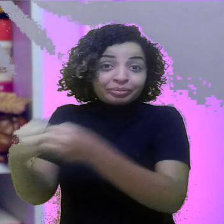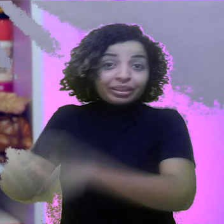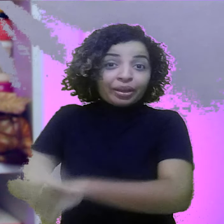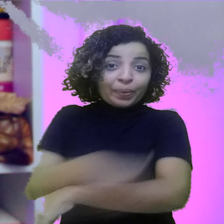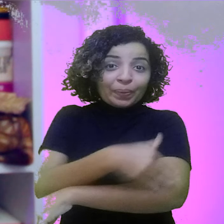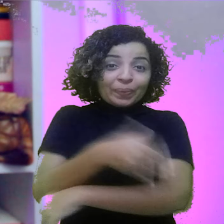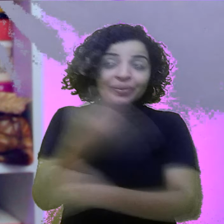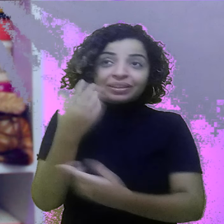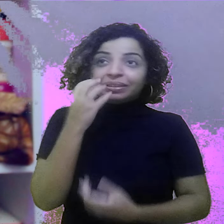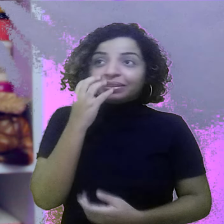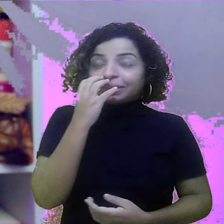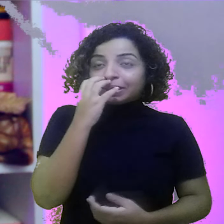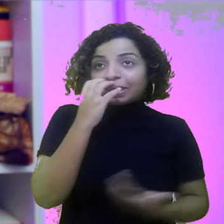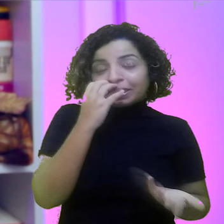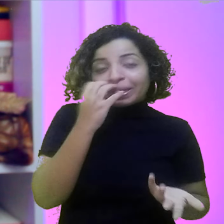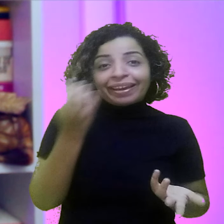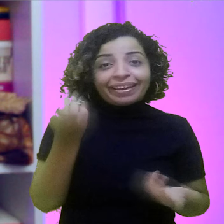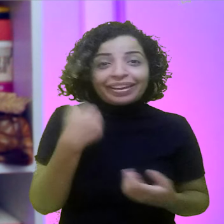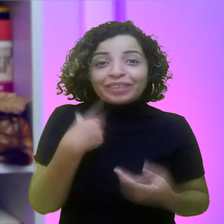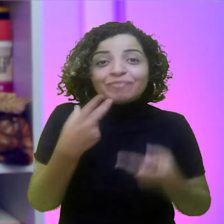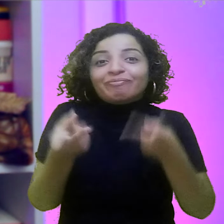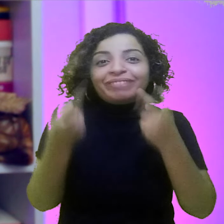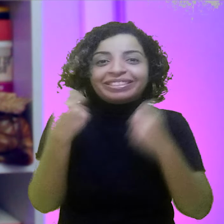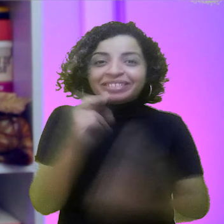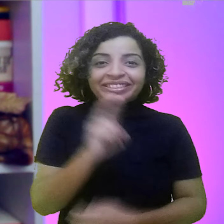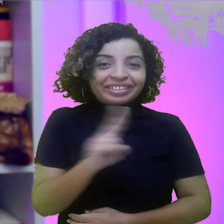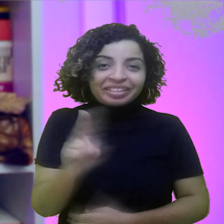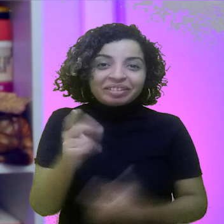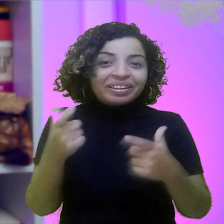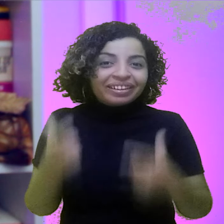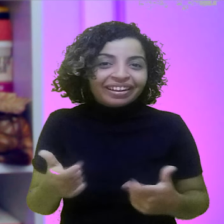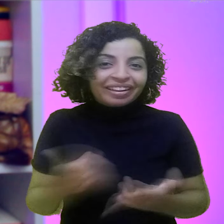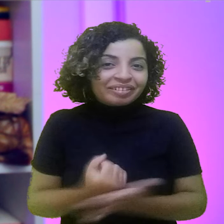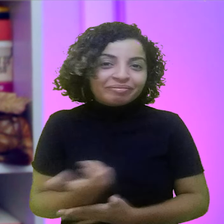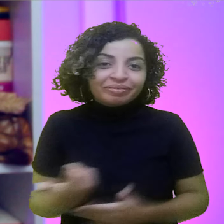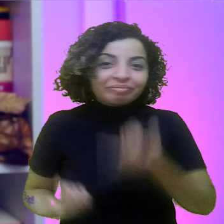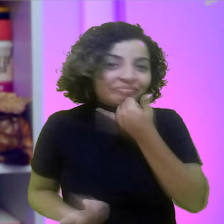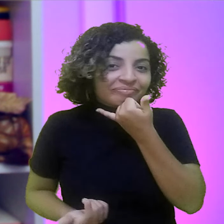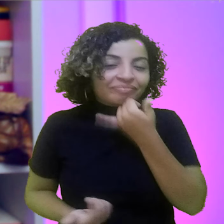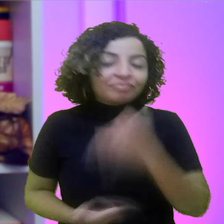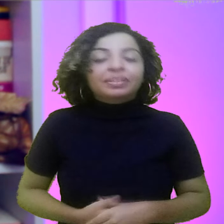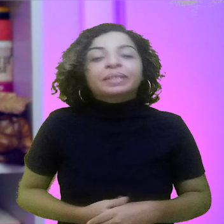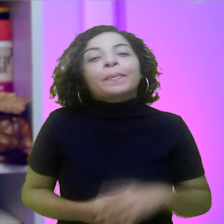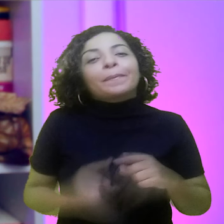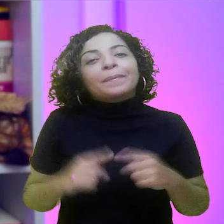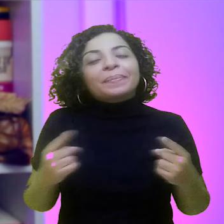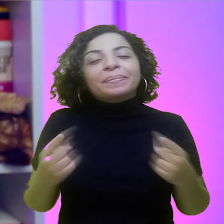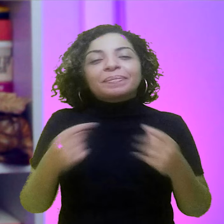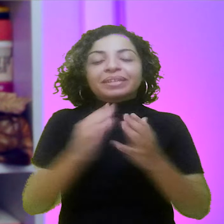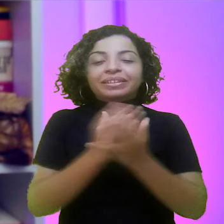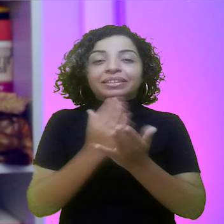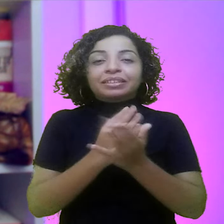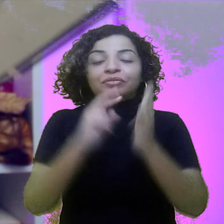na rua. E realmente eu não peguei o nome do local onde eu comprei. Que é esse aqui, Apesar